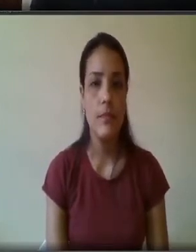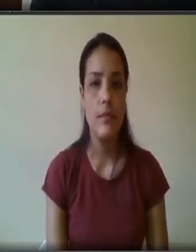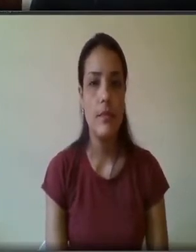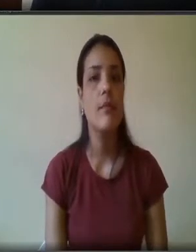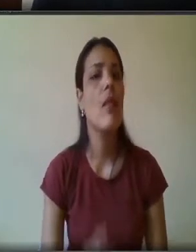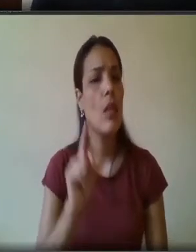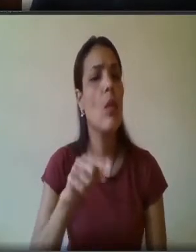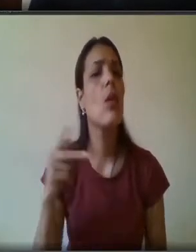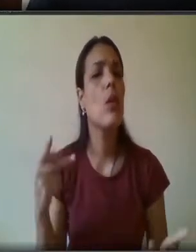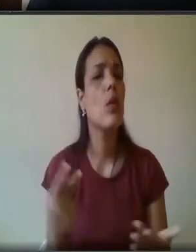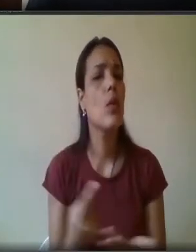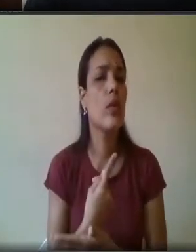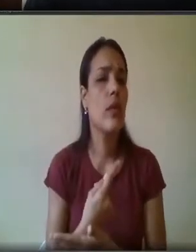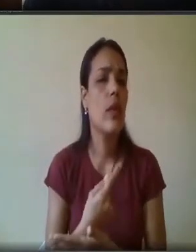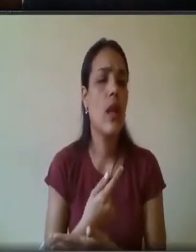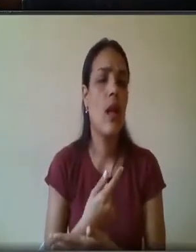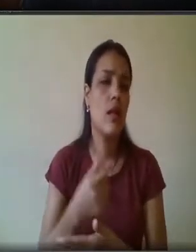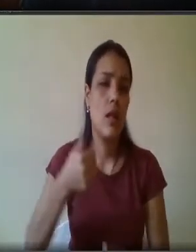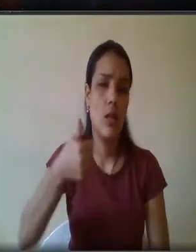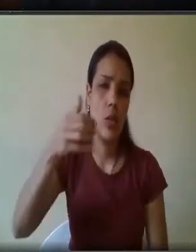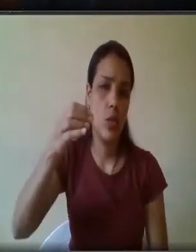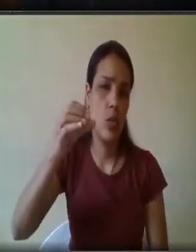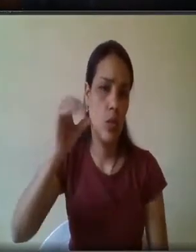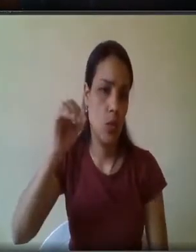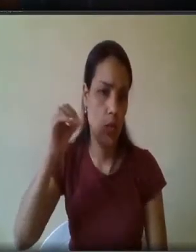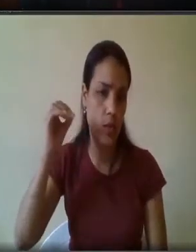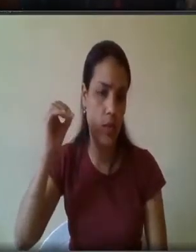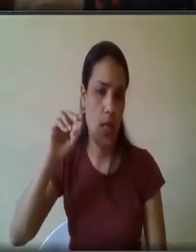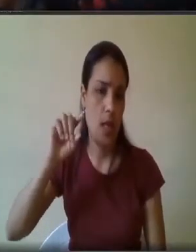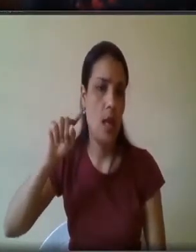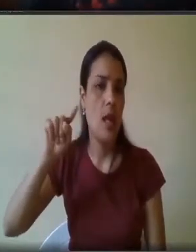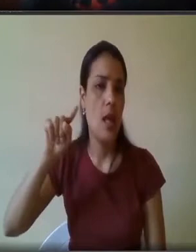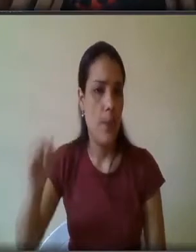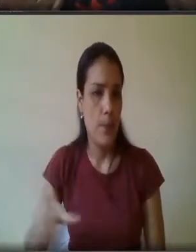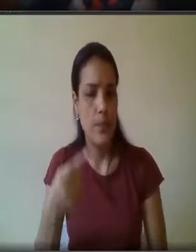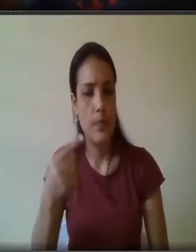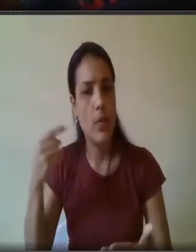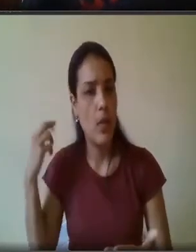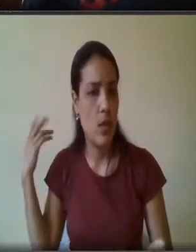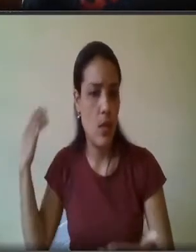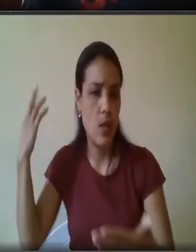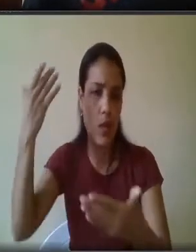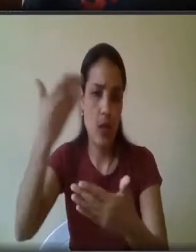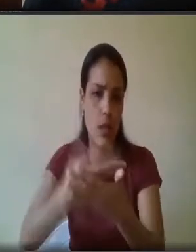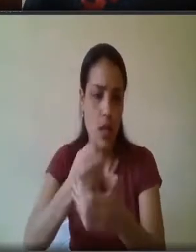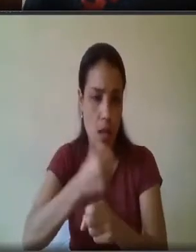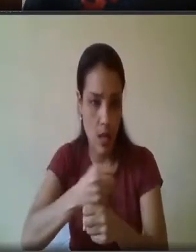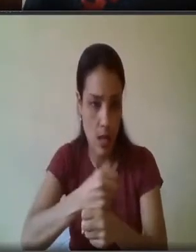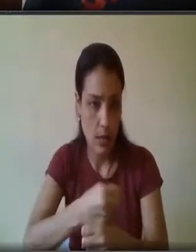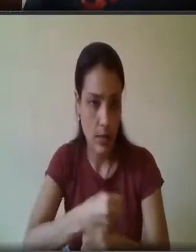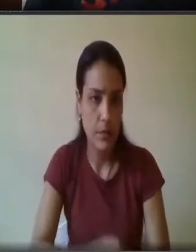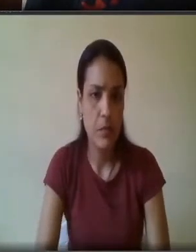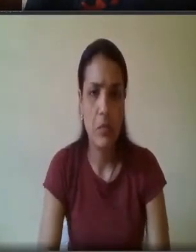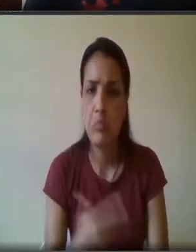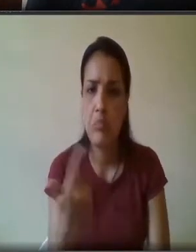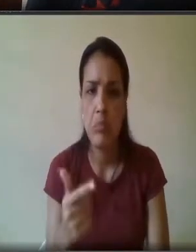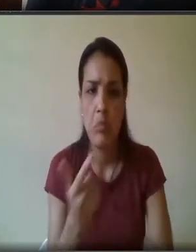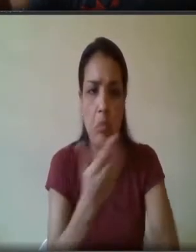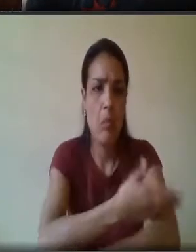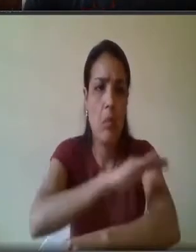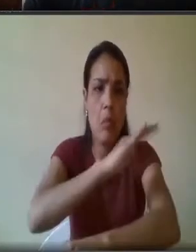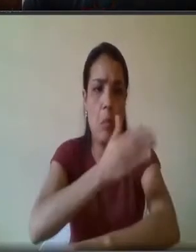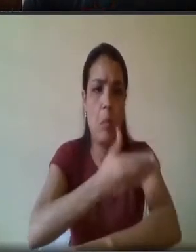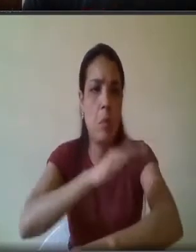aconteceu nos últimos 100 milhões de anos. Não tem depressão absoluta, e aqui predominou a hipirogênese, e